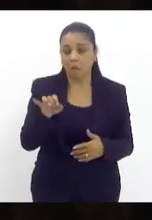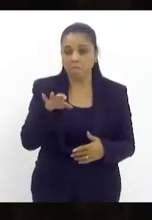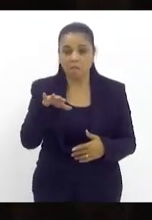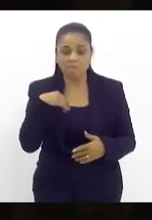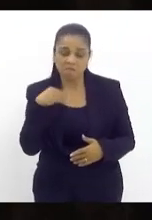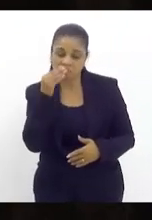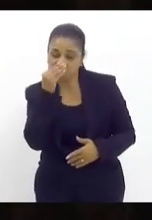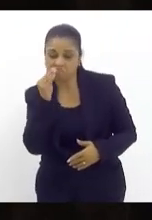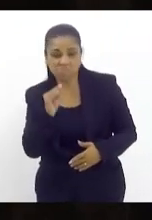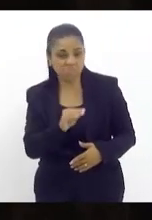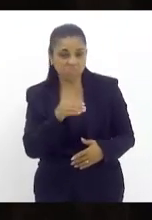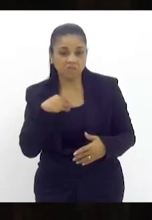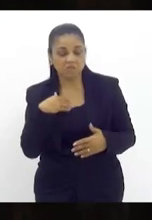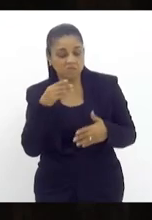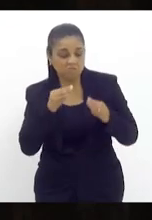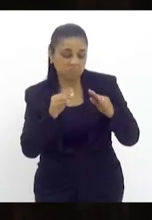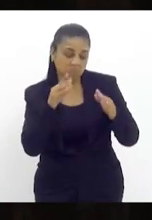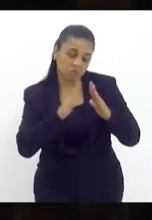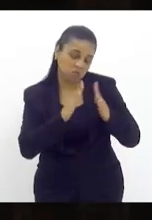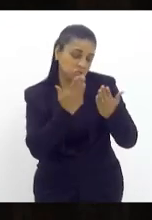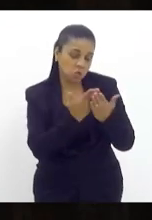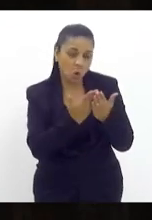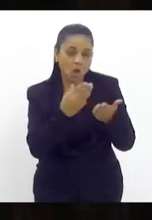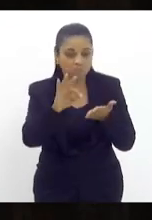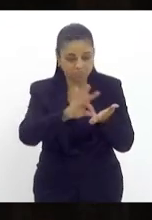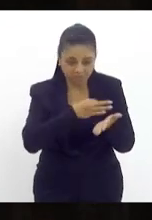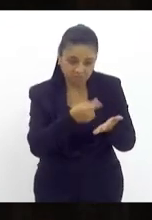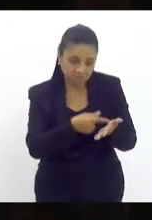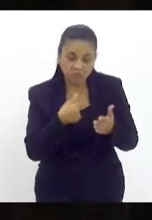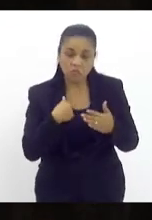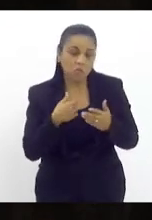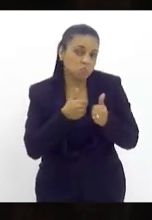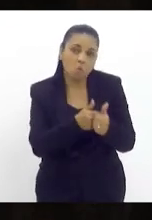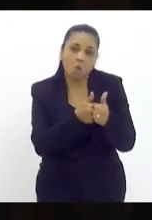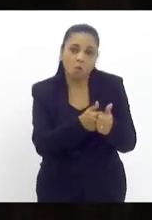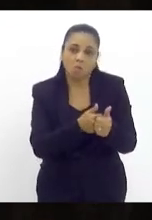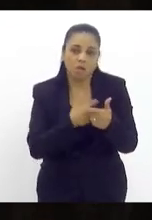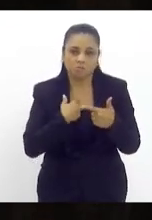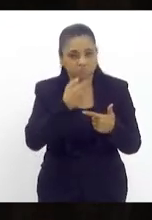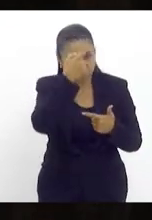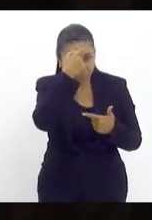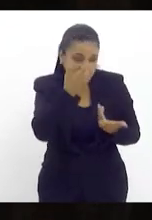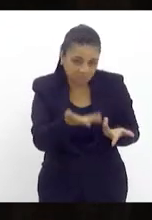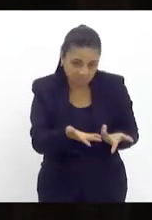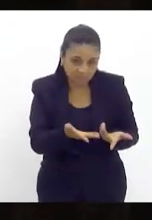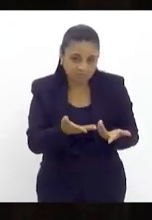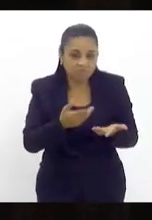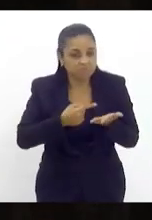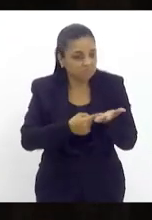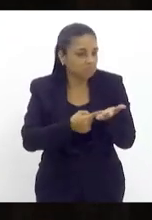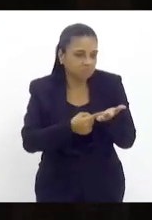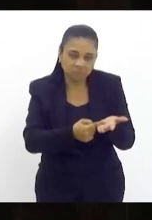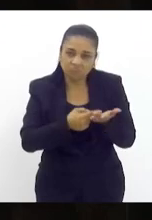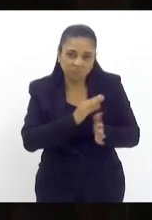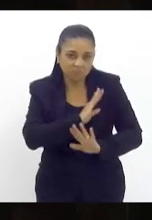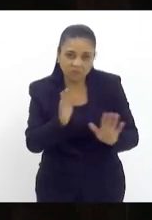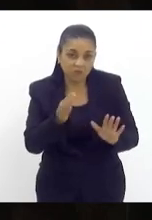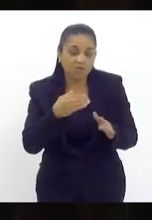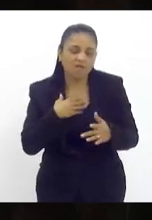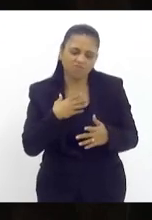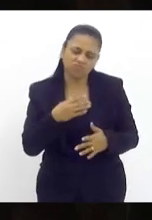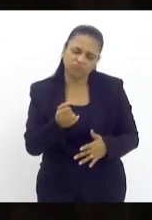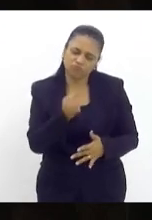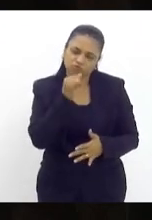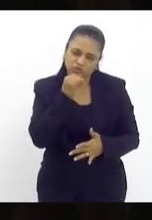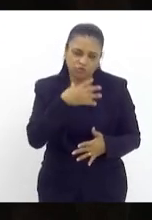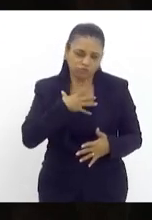não sou capaz de acompanhar. E eles, essas duas crianças combinaram, né, com, tinham 13 anos, né, de se suicidar, que é uma coisa muito triste.